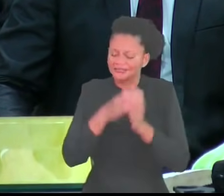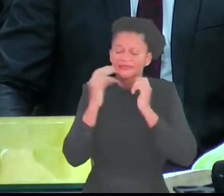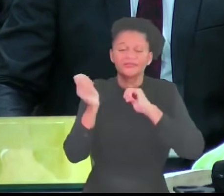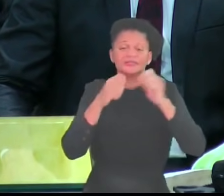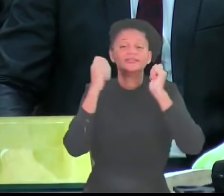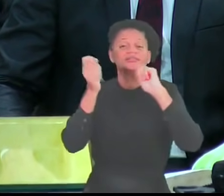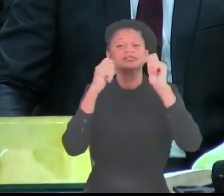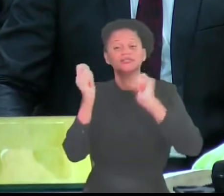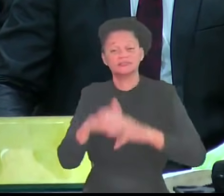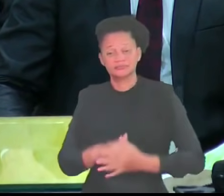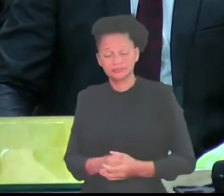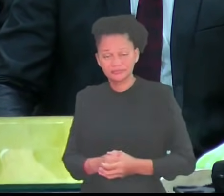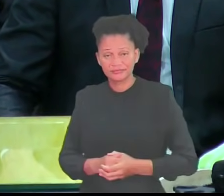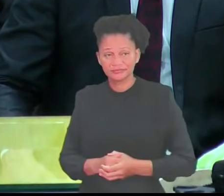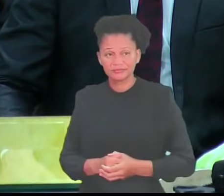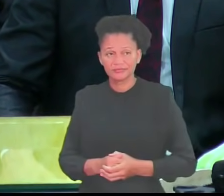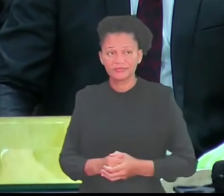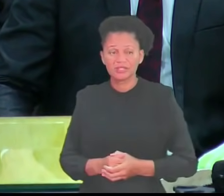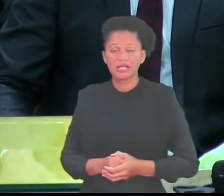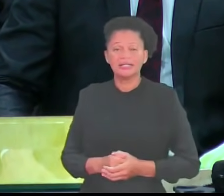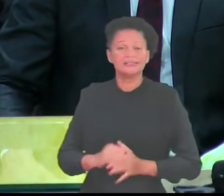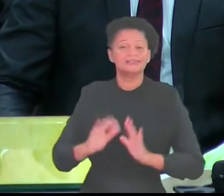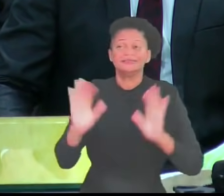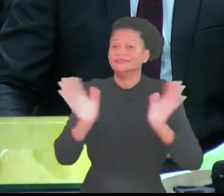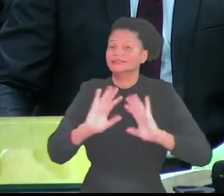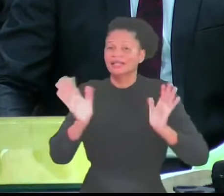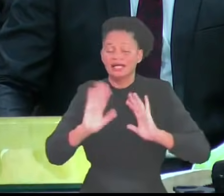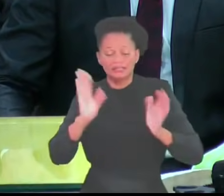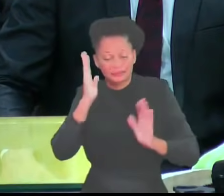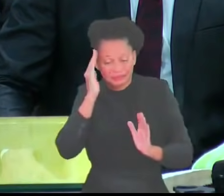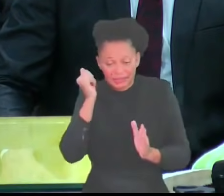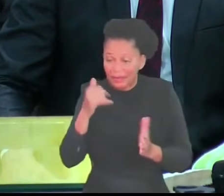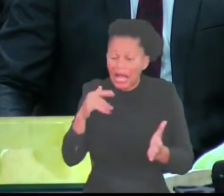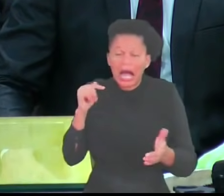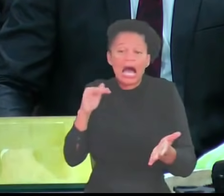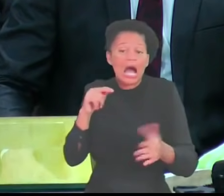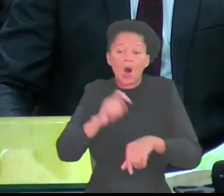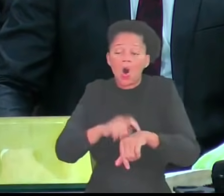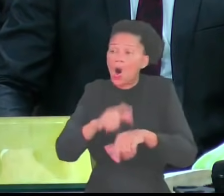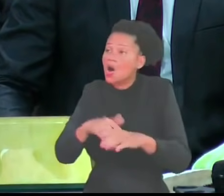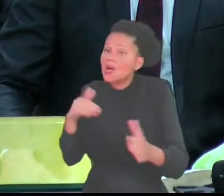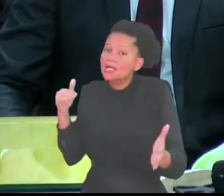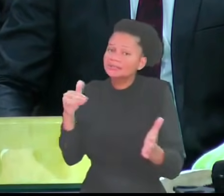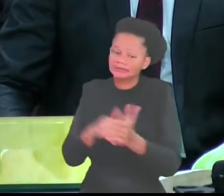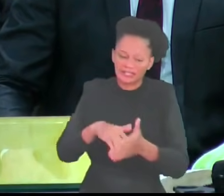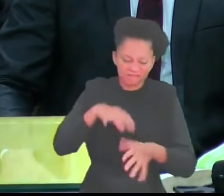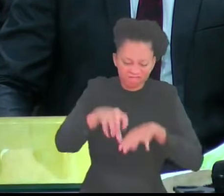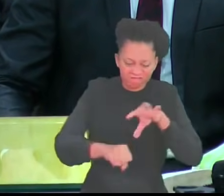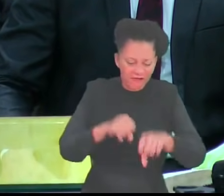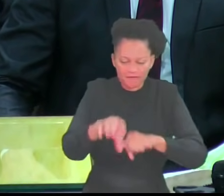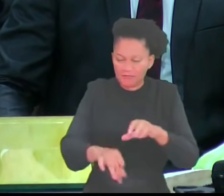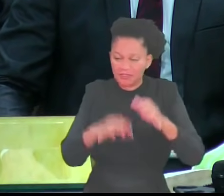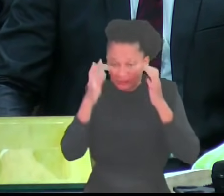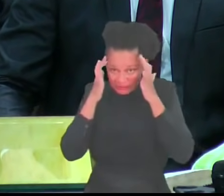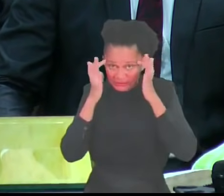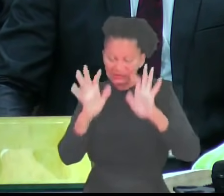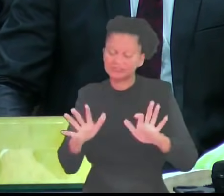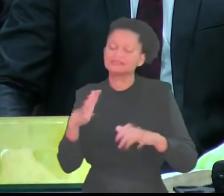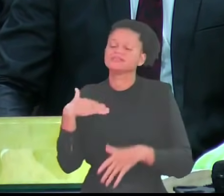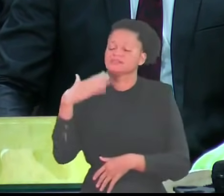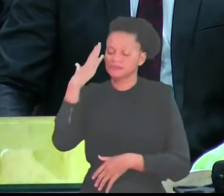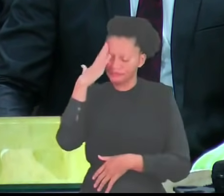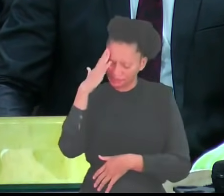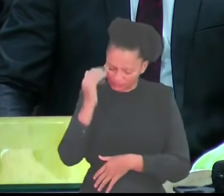Aleluia! Não sabemos até que hora da noite eles cavaram. Não sabemos. Sabemos que